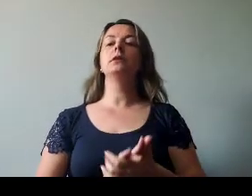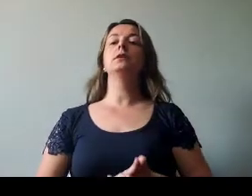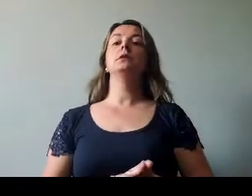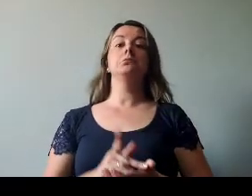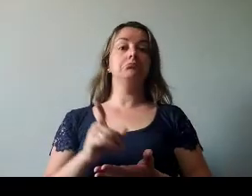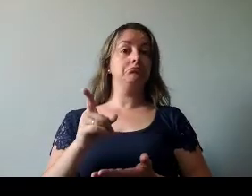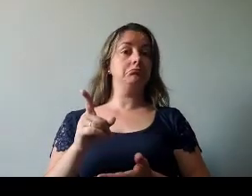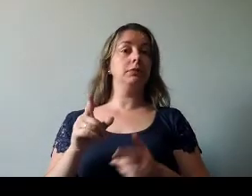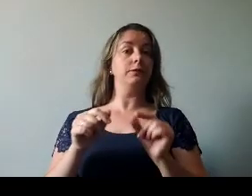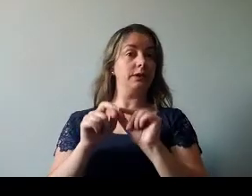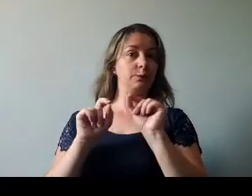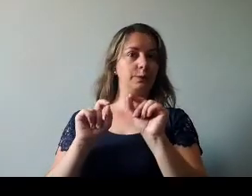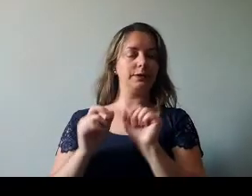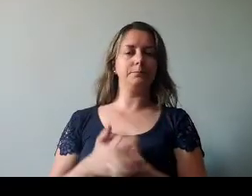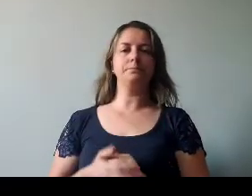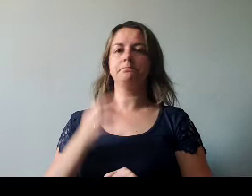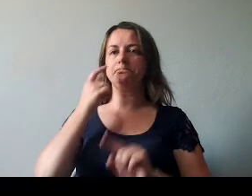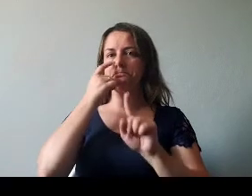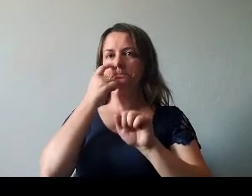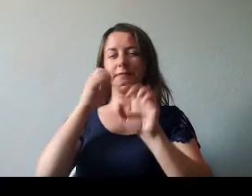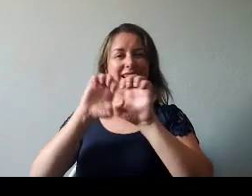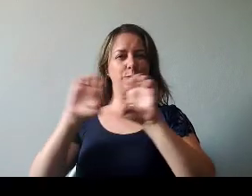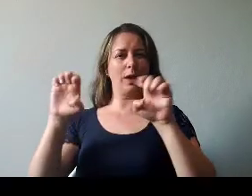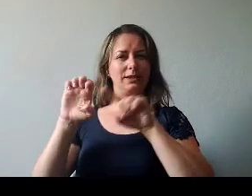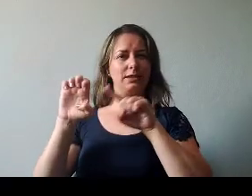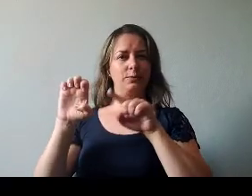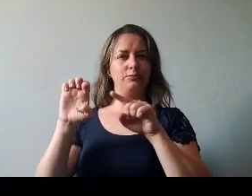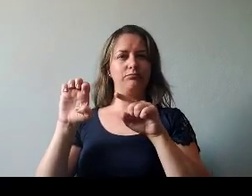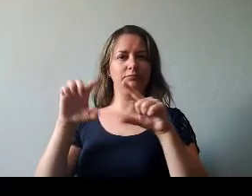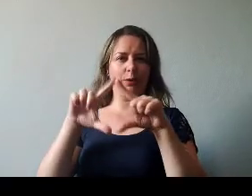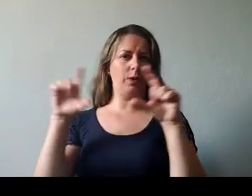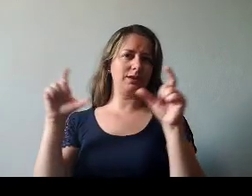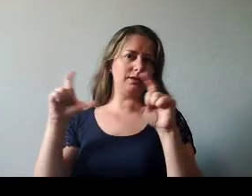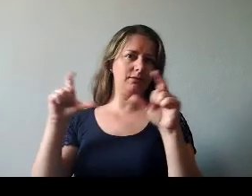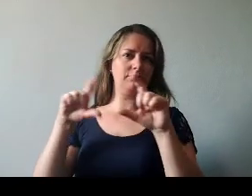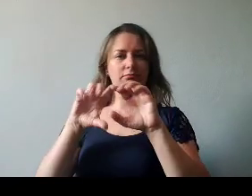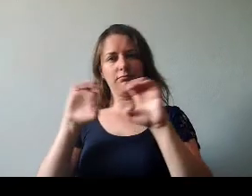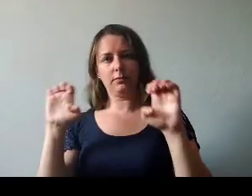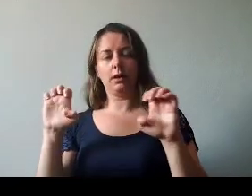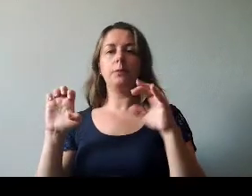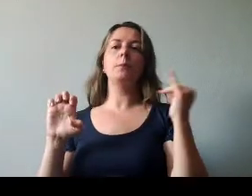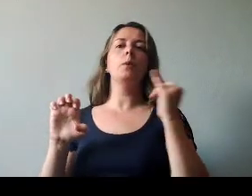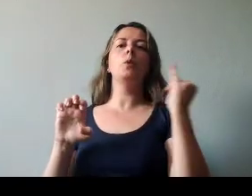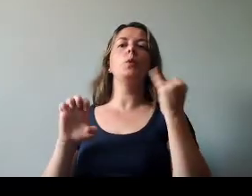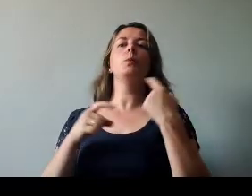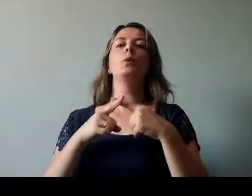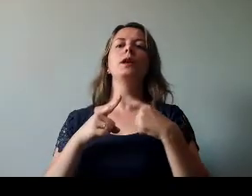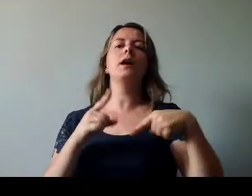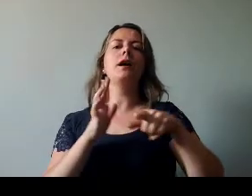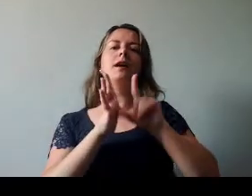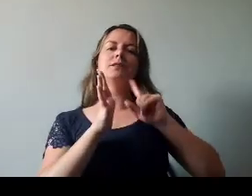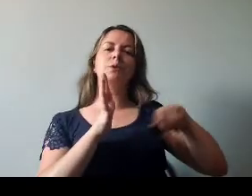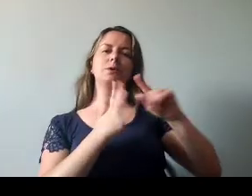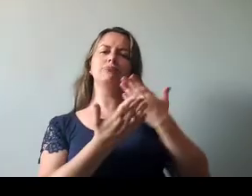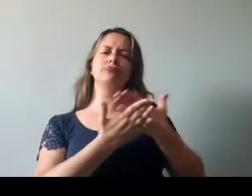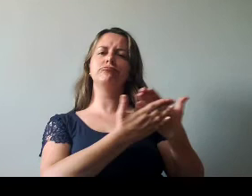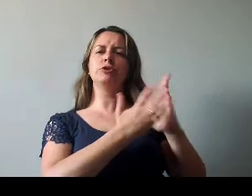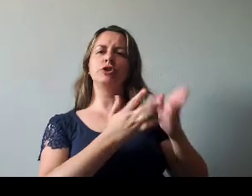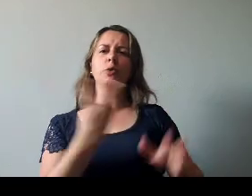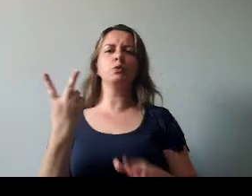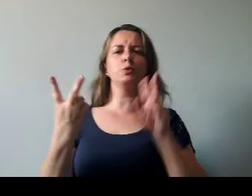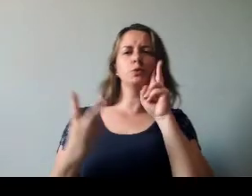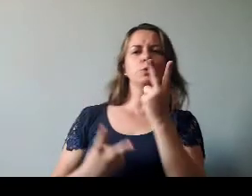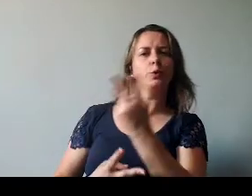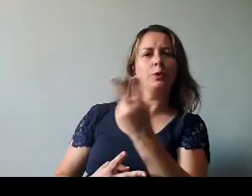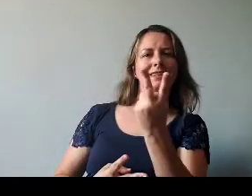Essa equação é importante porque, veja bem, as duas equações que a gente viu para o movimento uniformemente variado, elas dependem do